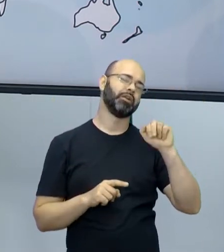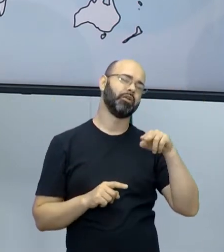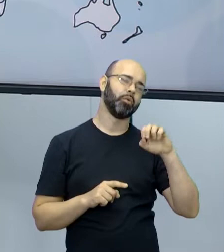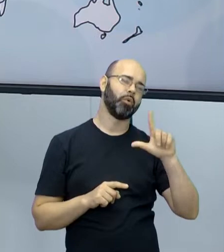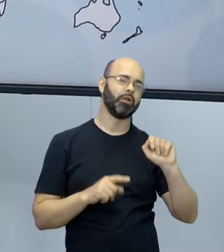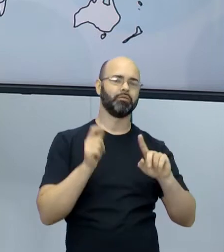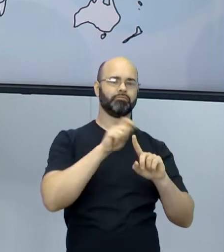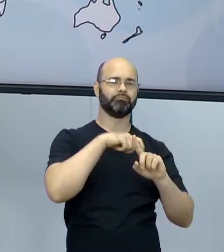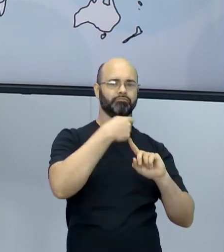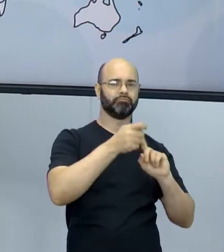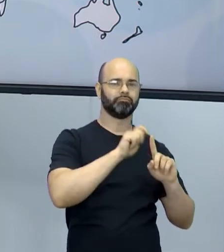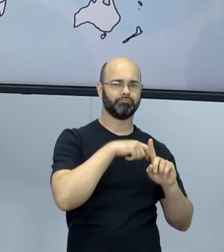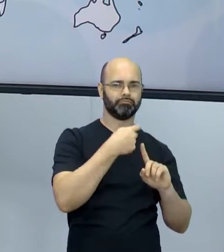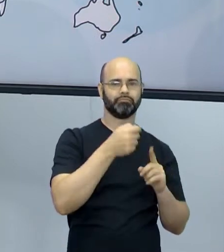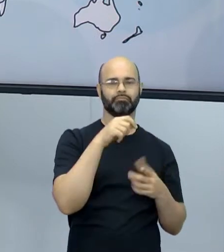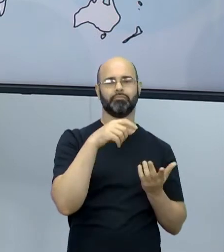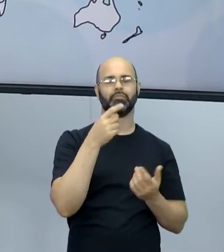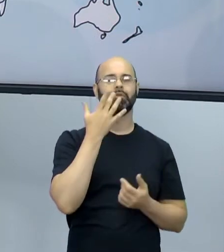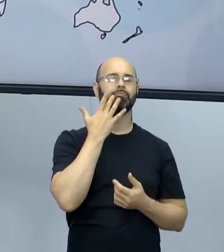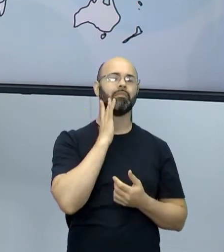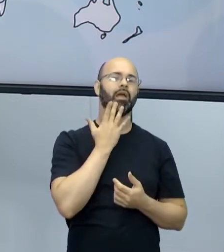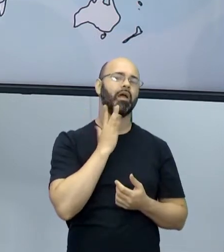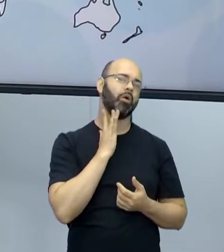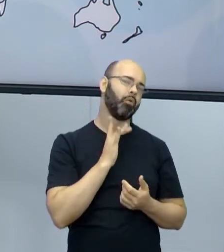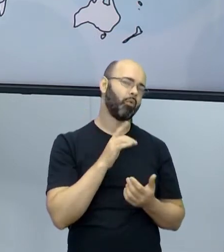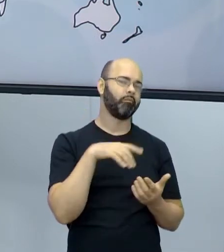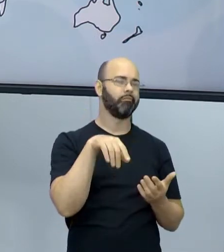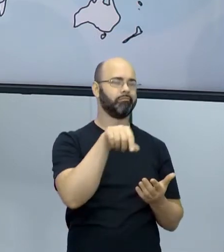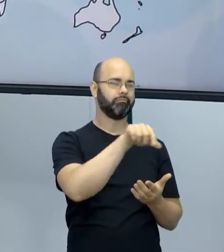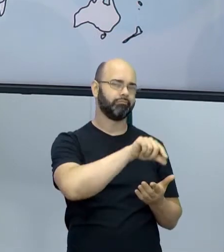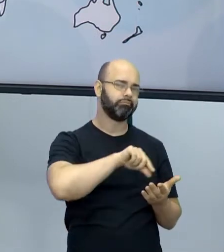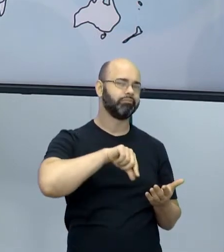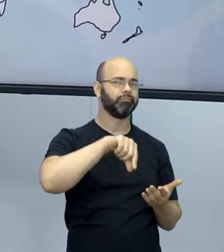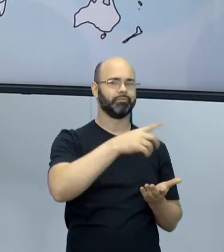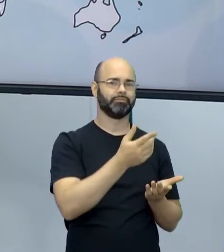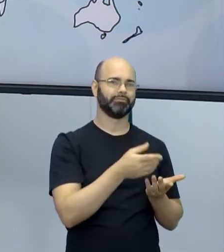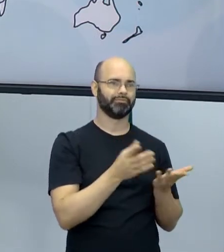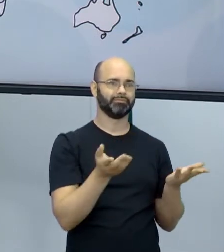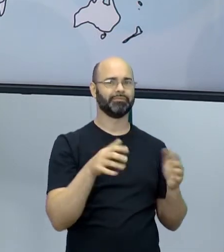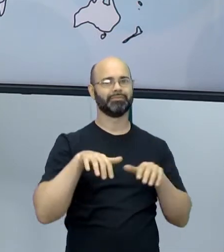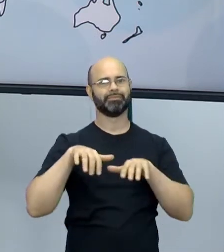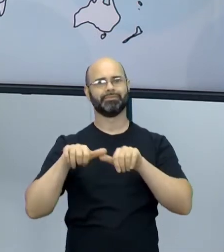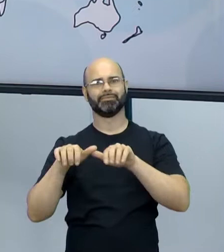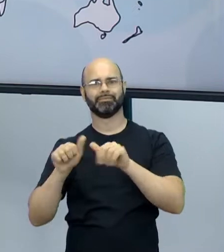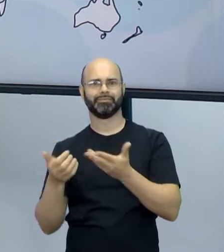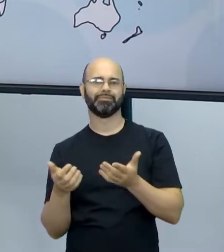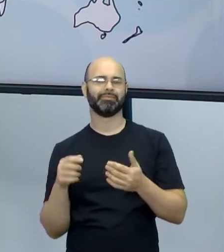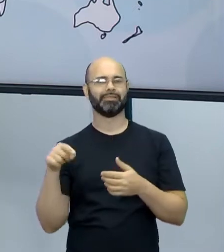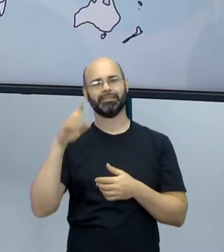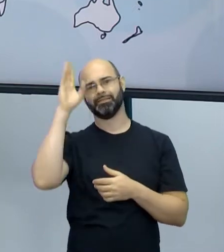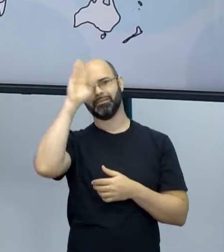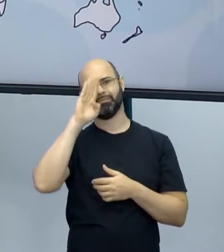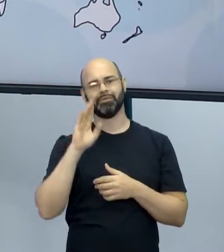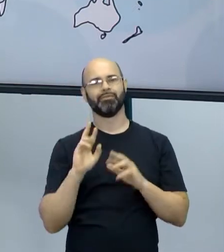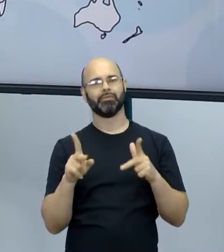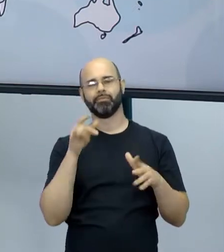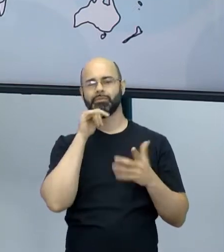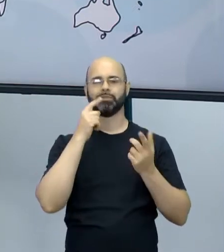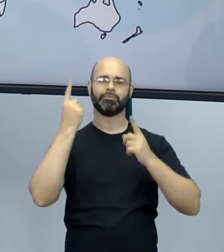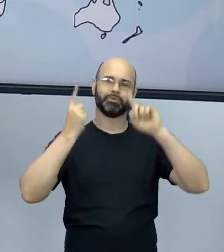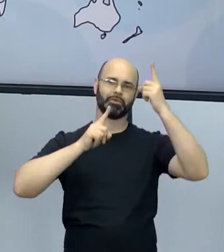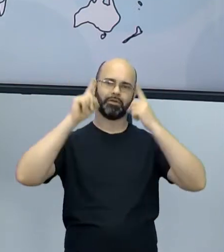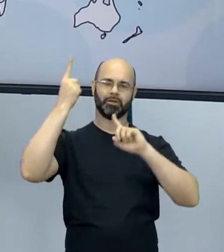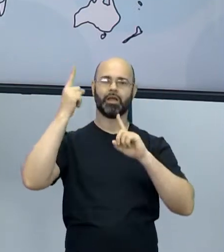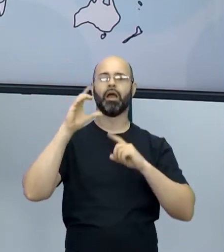banana, é uma sobremesa, vem com mel, né? Ou seja, temos o Brasil do açaí e o açaí que é servido aqui, o carnaval, por